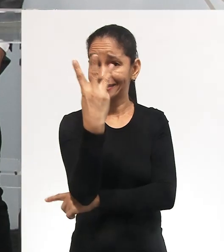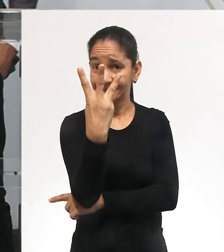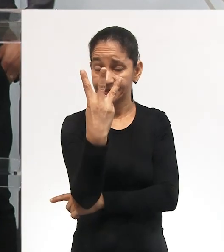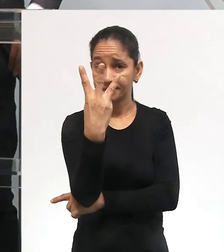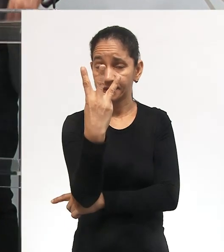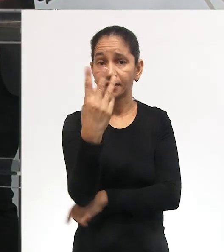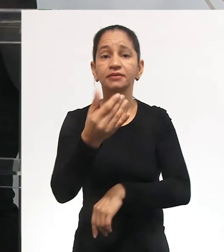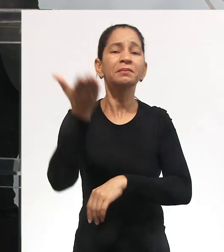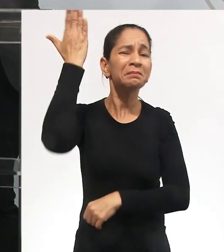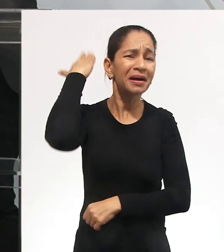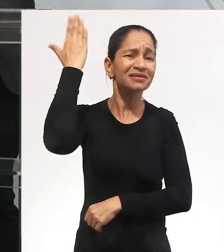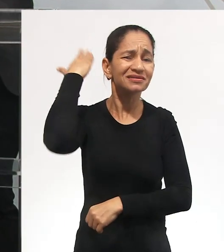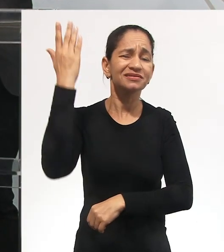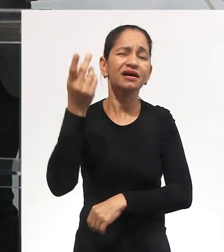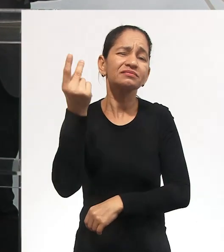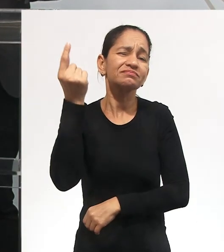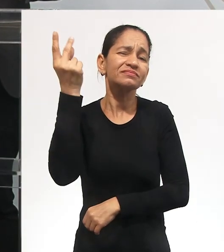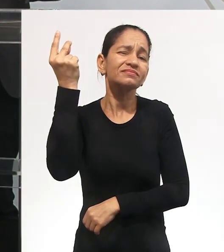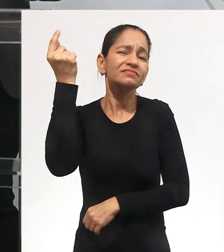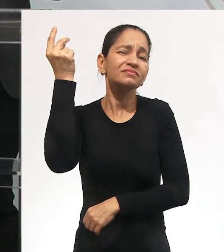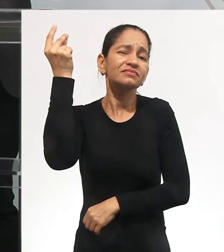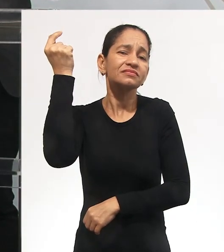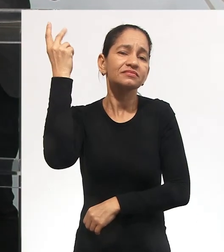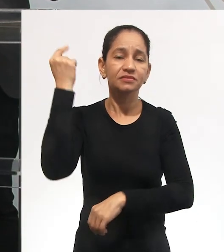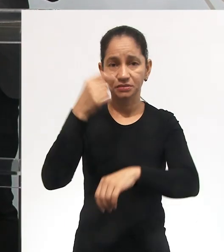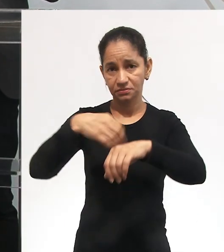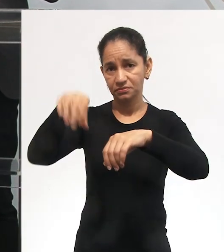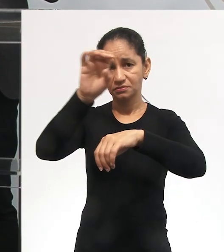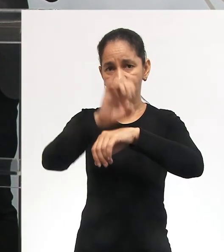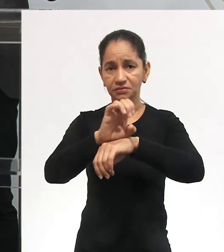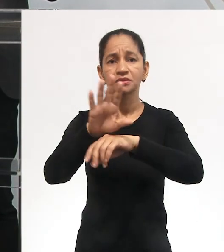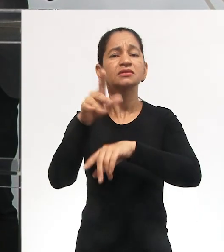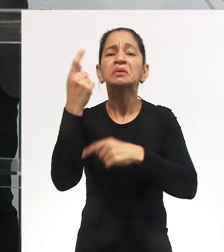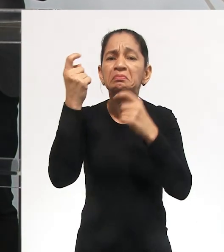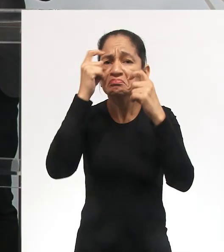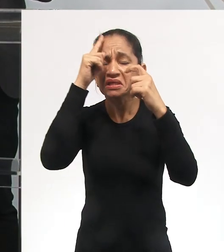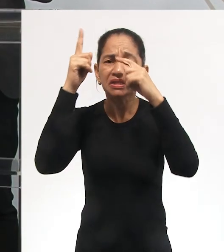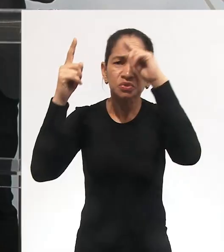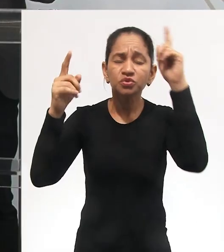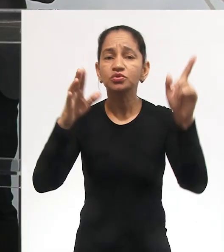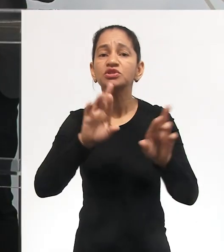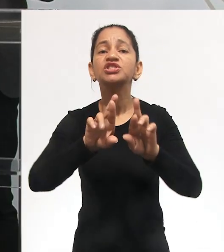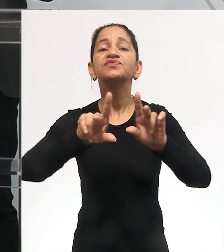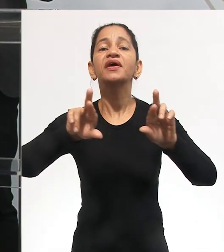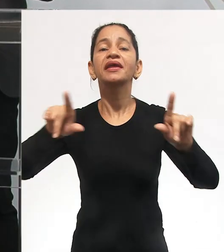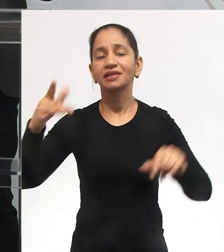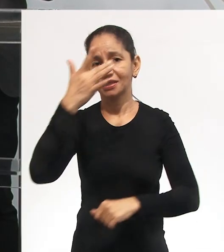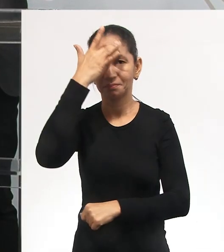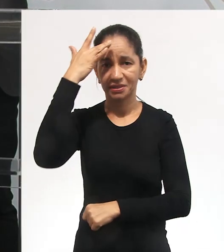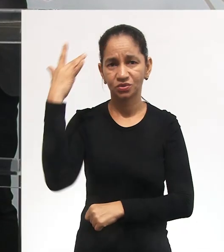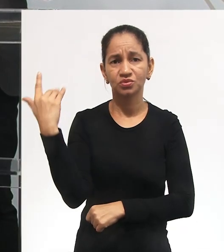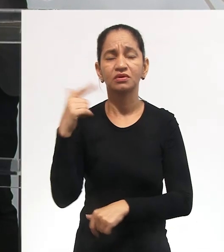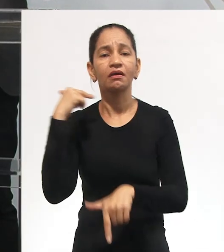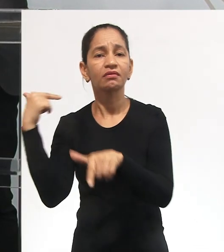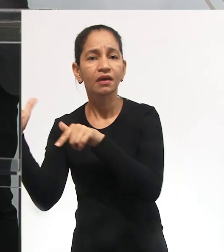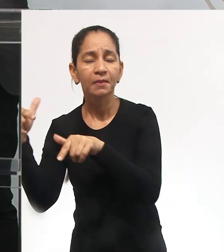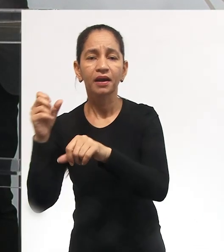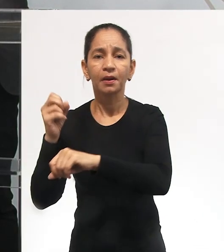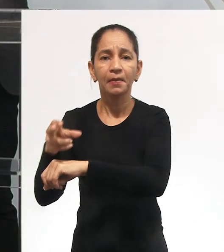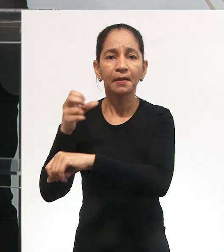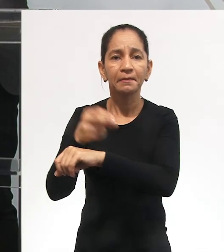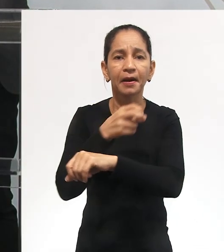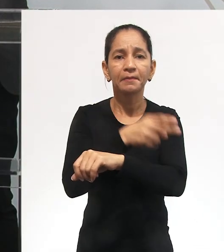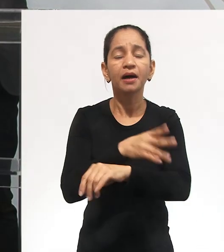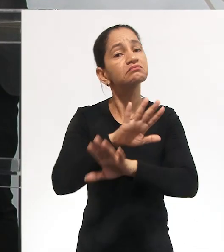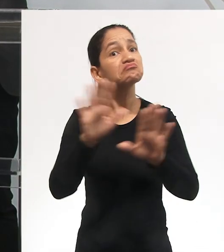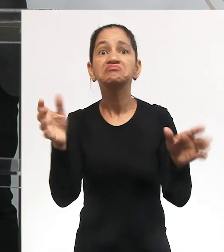época de Montesquieu, ele imaginou essa separação dos poderes, mas não imaginou, por exemplo, pessoas distintas, né, trabalhando e atuando em